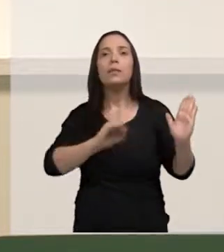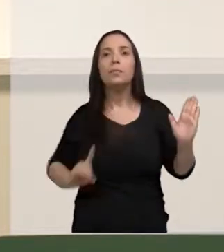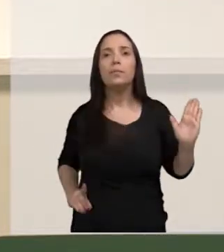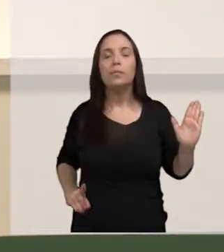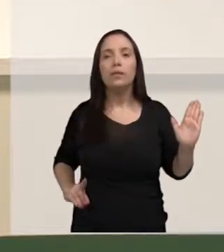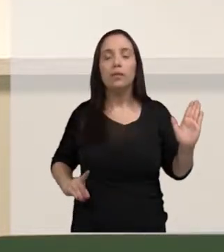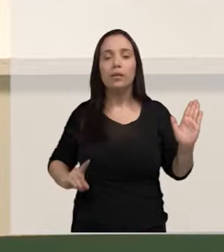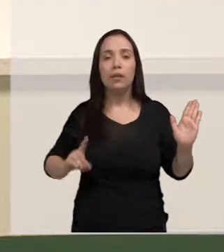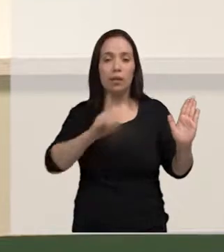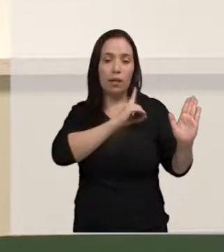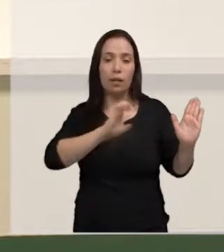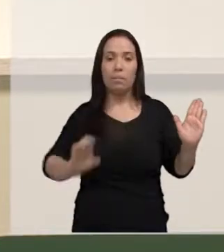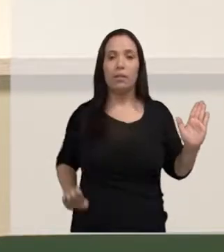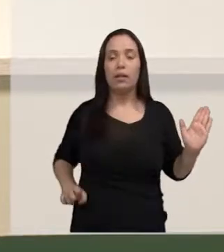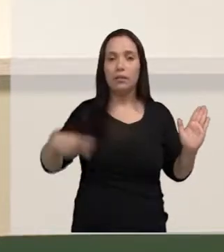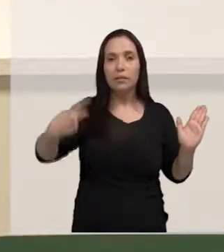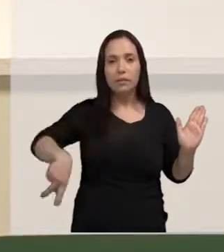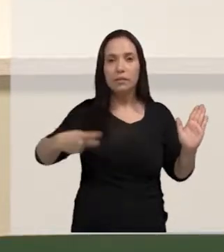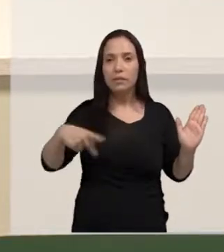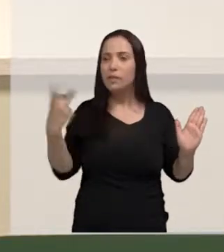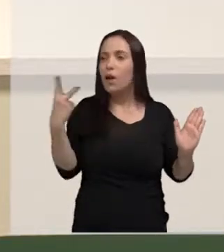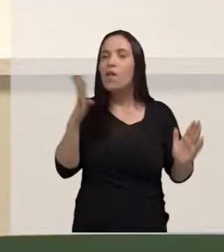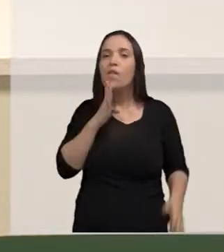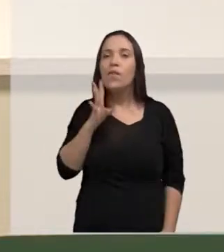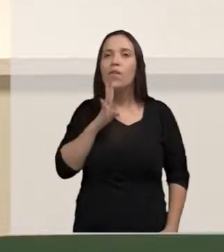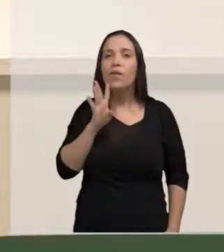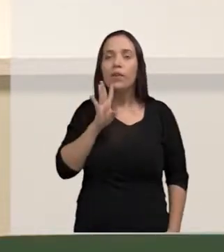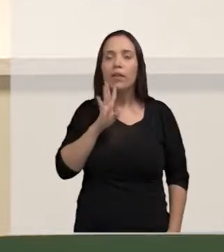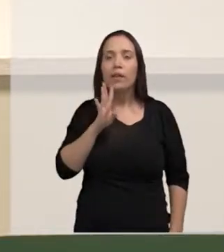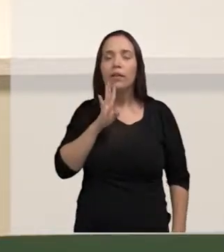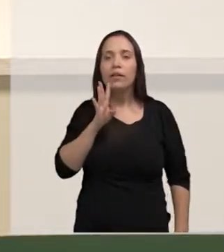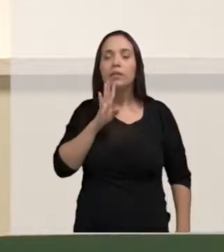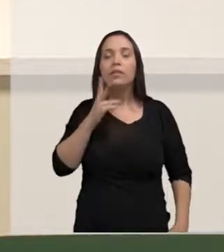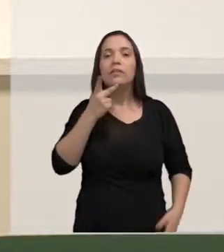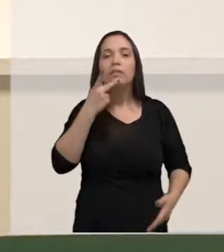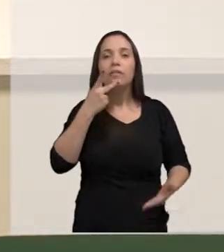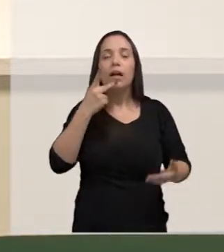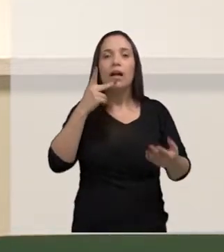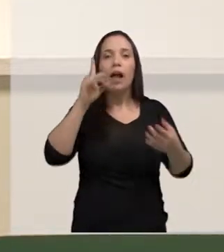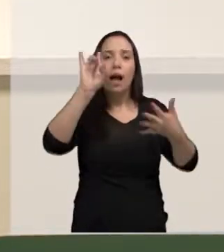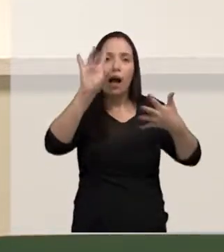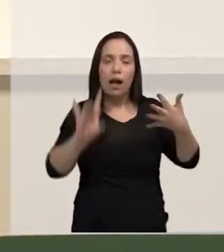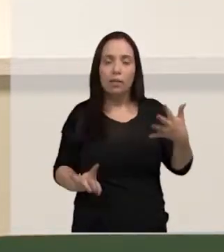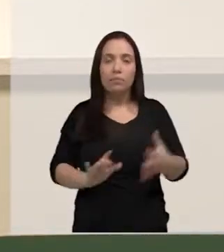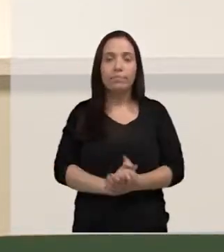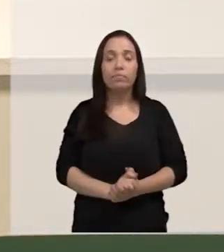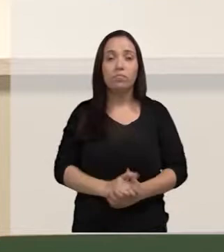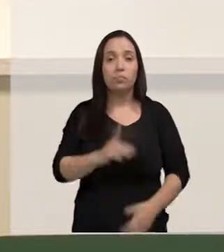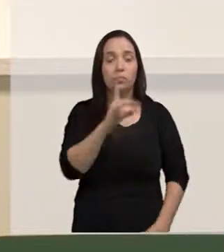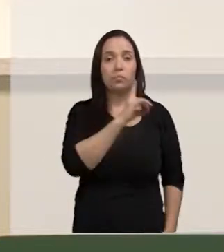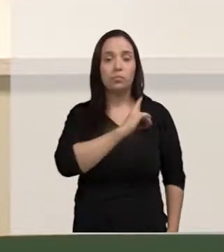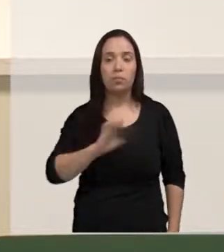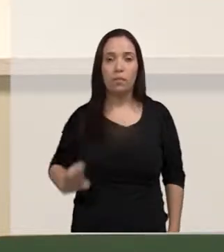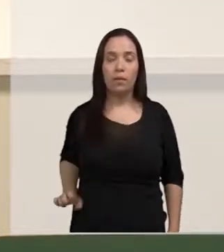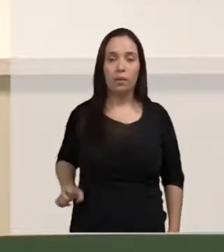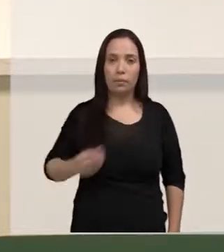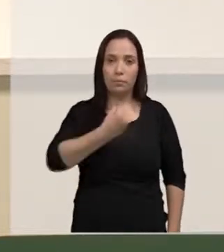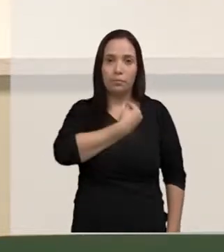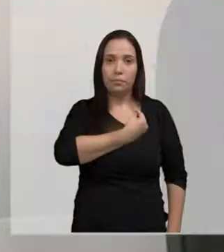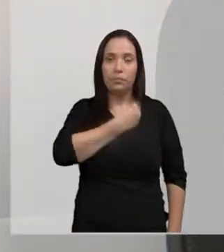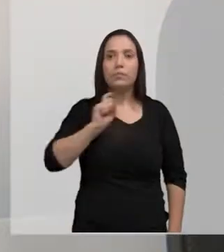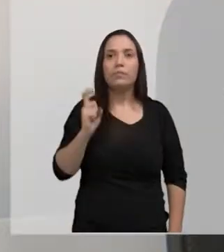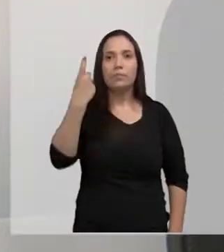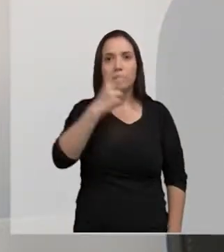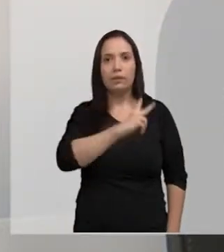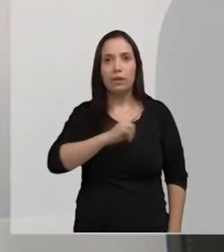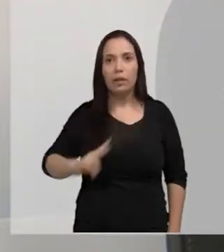lá. Bora falar dos deputados estaduais, a gente conhece quase todos, a gente fala da eleição de cada um, né? O atual deputado estadual, que já foi vereador